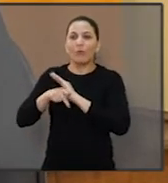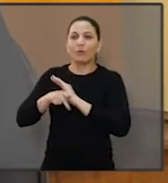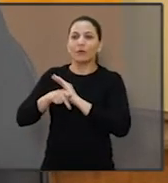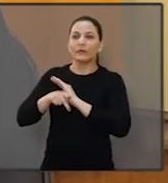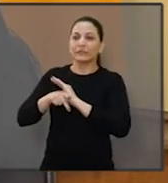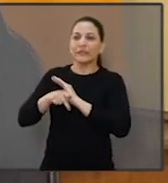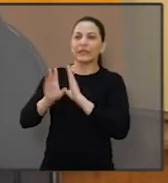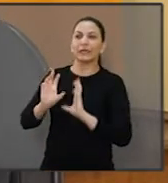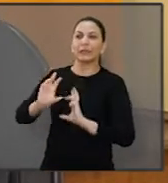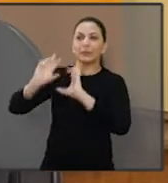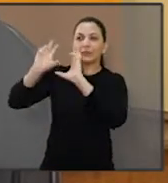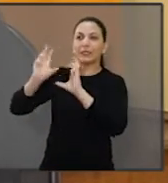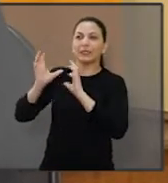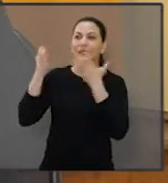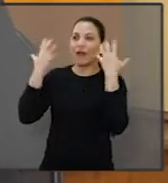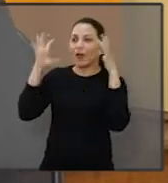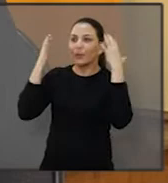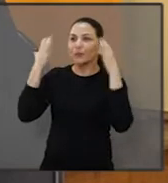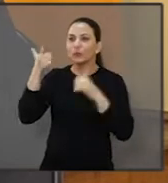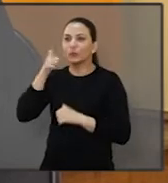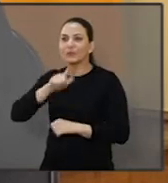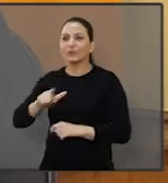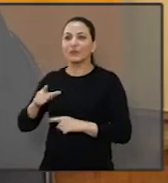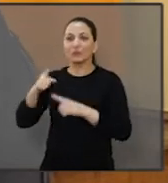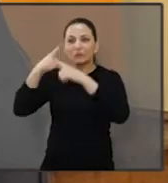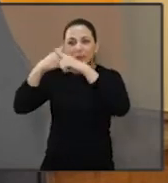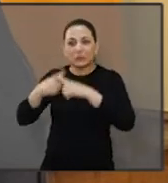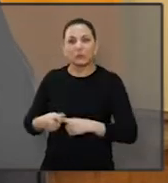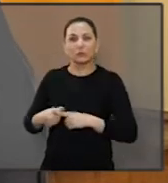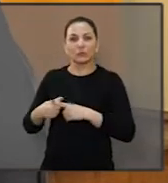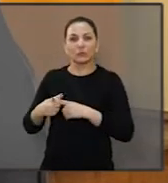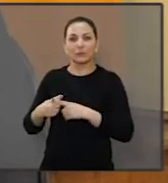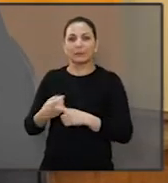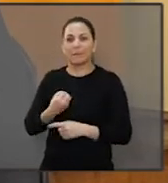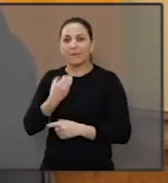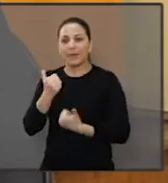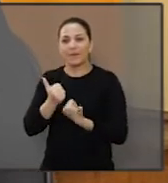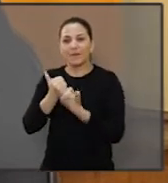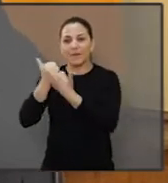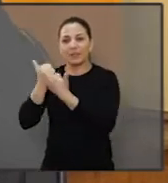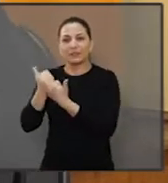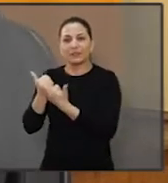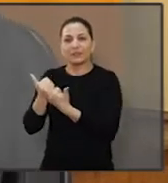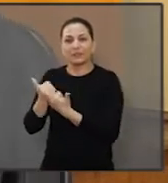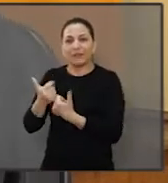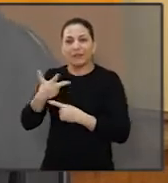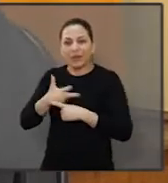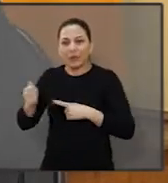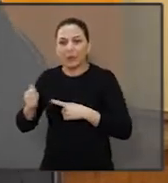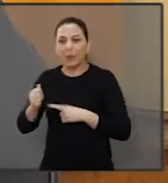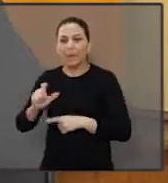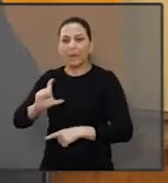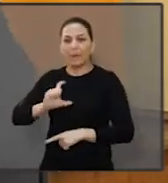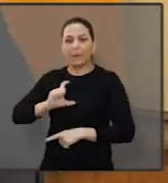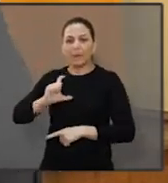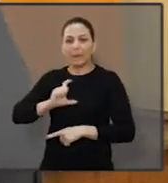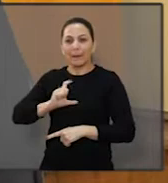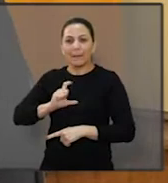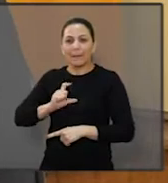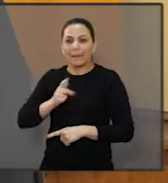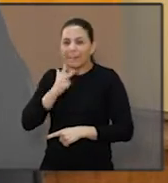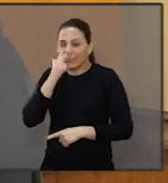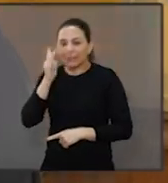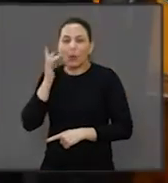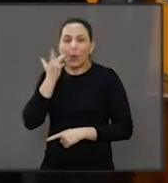Porque a equipe realmente chegou numa final e foi vice-campeã, mas a gente fala que é uma medalha de platouro, que é